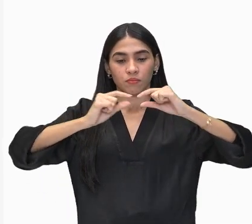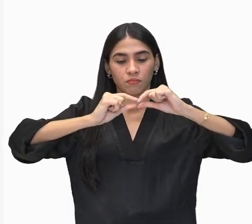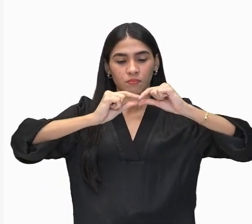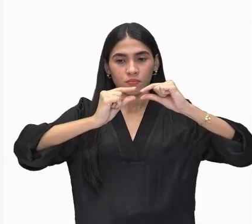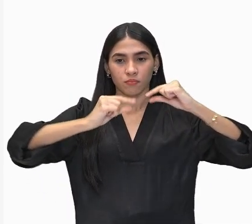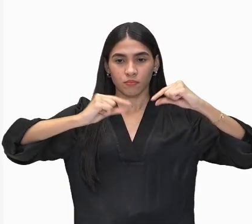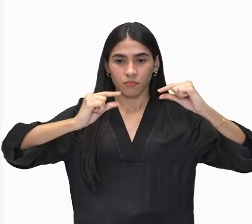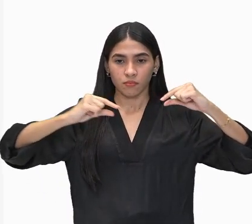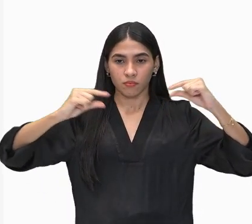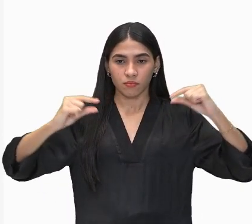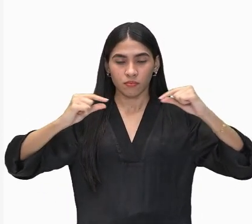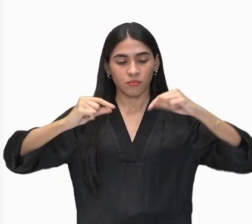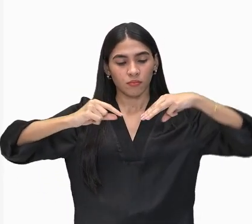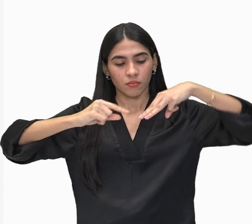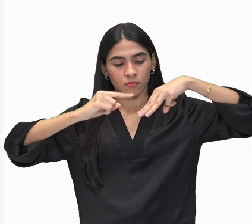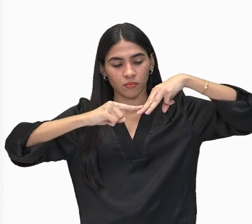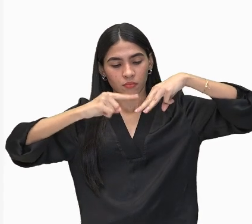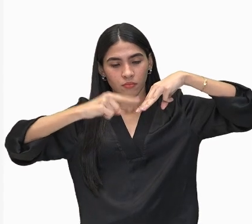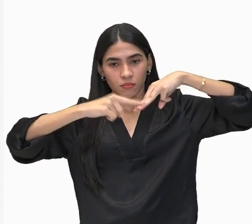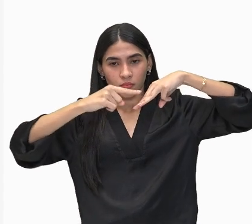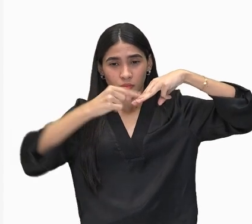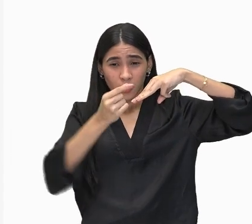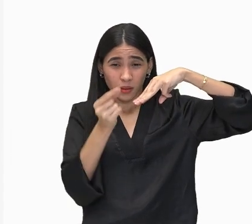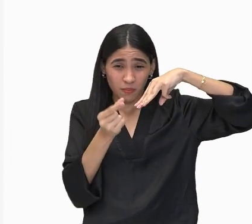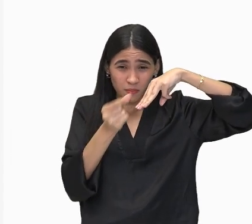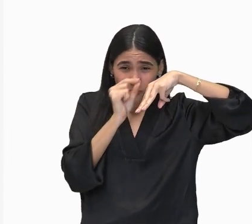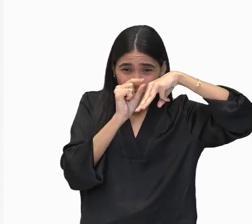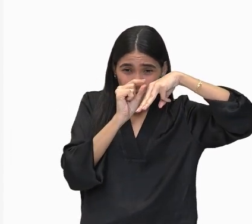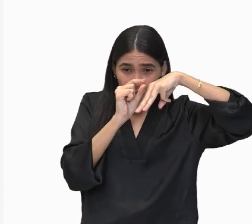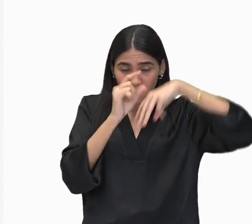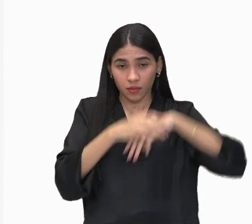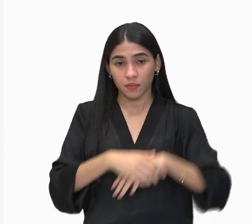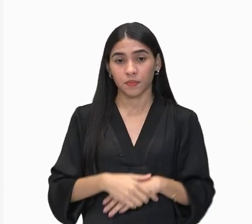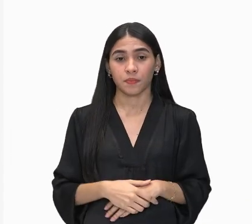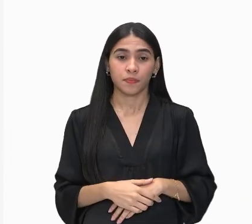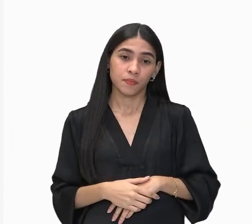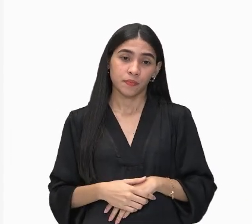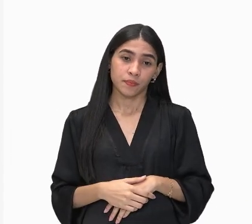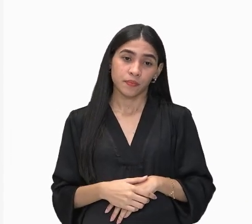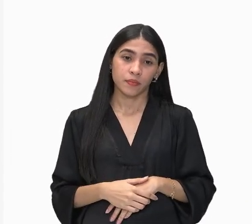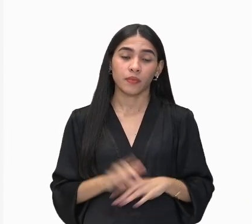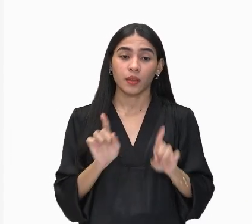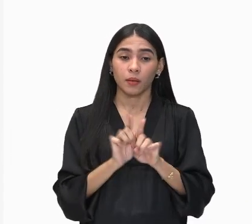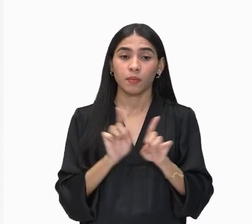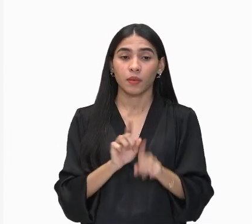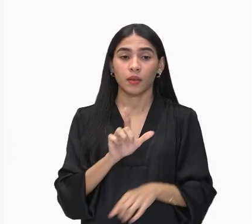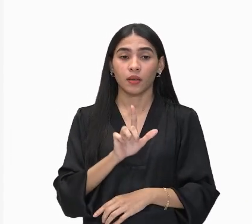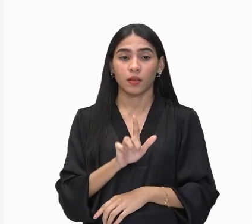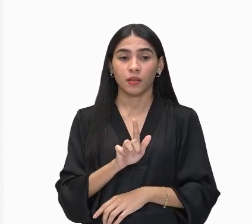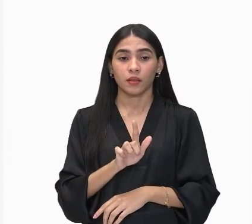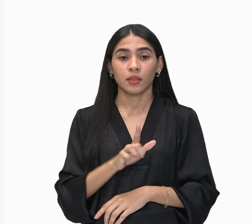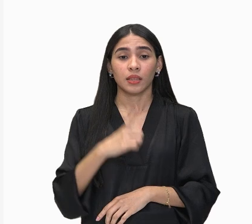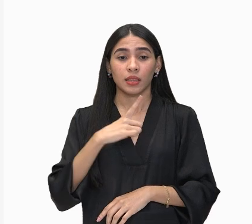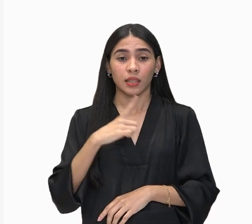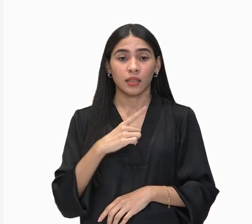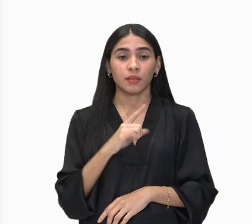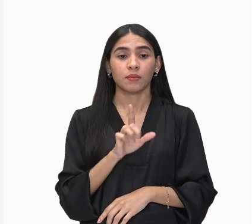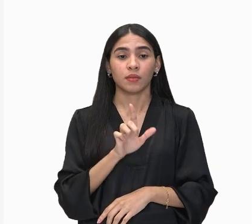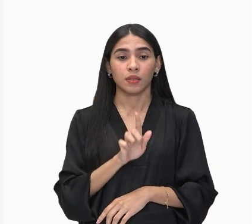4 patas bem curtinhas, além de apresentar caudas. E aí nós temos o último grupo das cecílias, né?